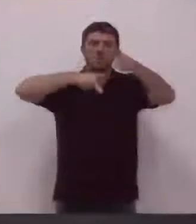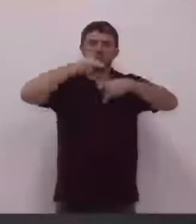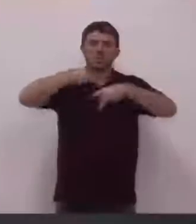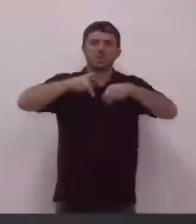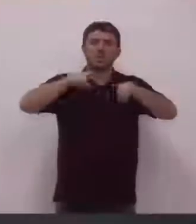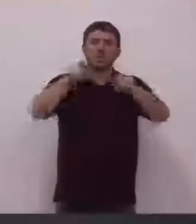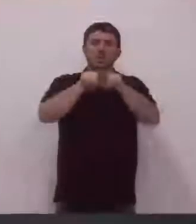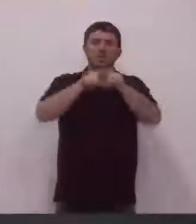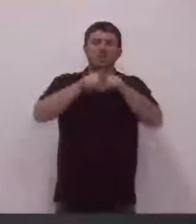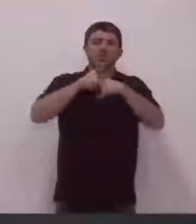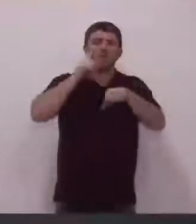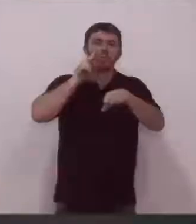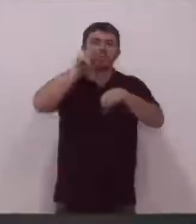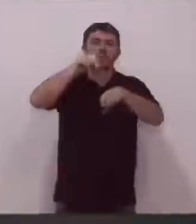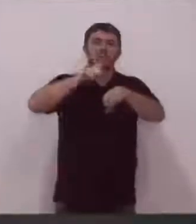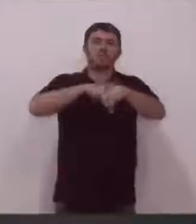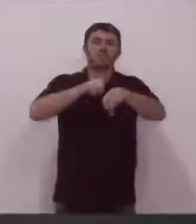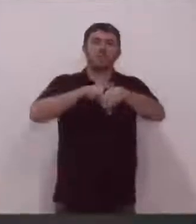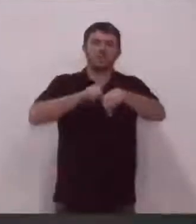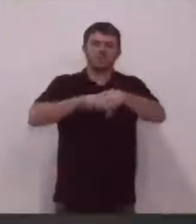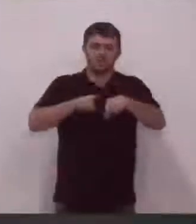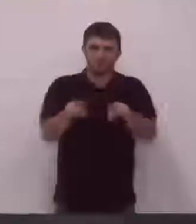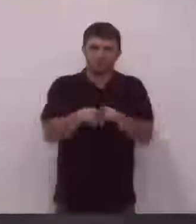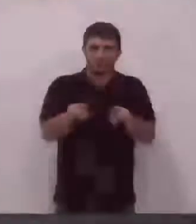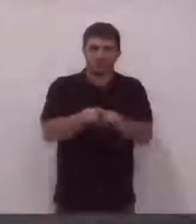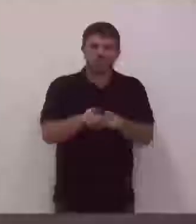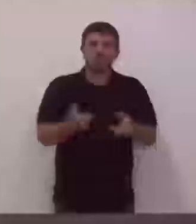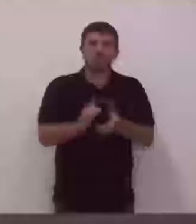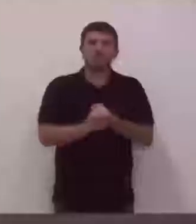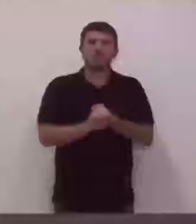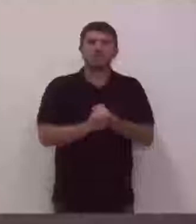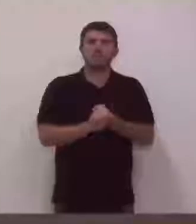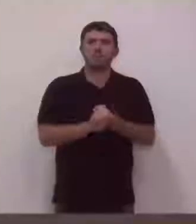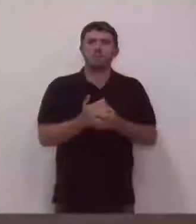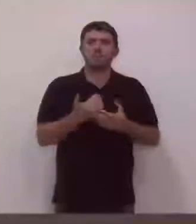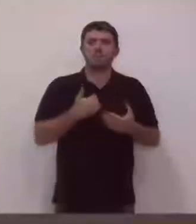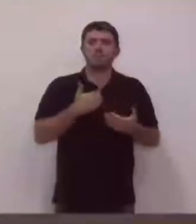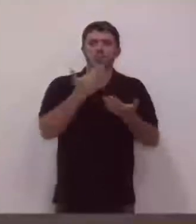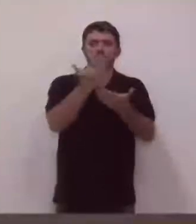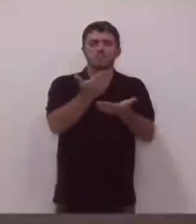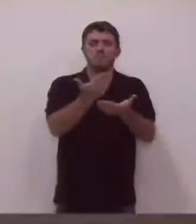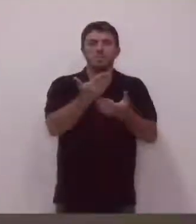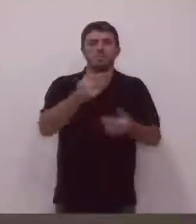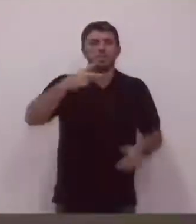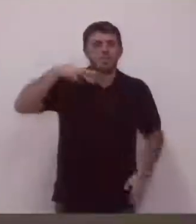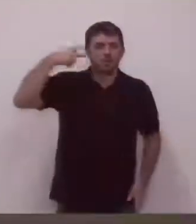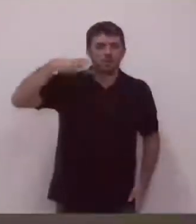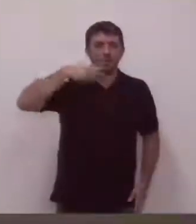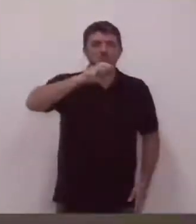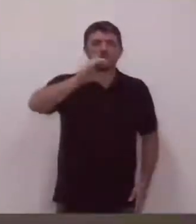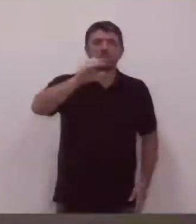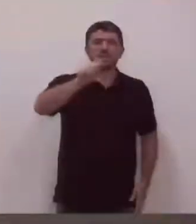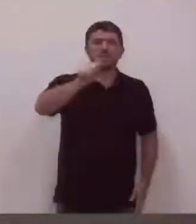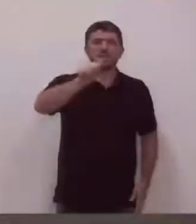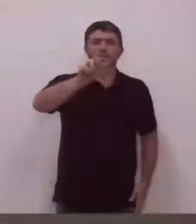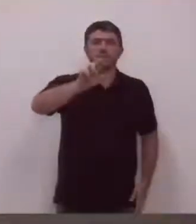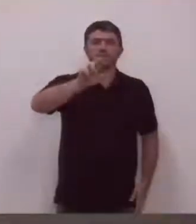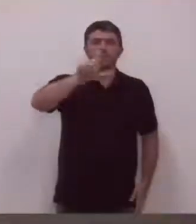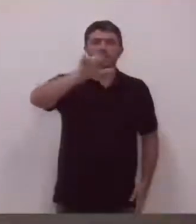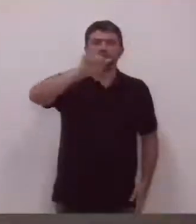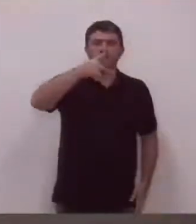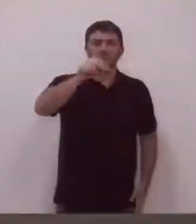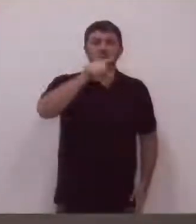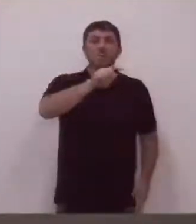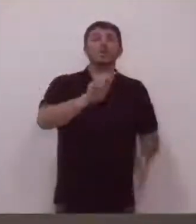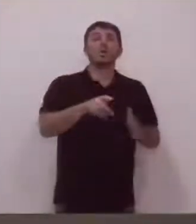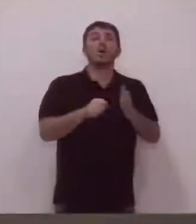tempo também. Quero cumprimentar aqui o vereador, sempre vereador Carlinhos Páfaro. Ninguém conquista